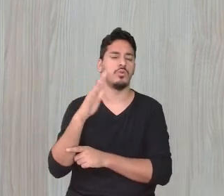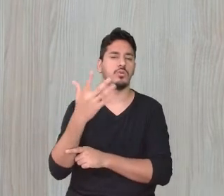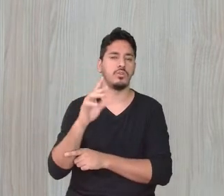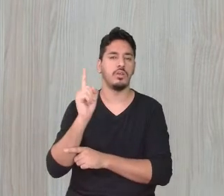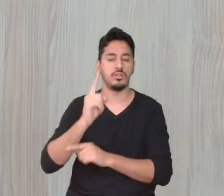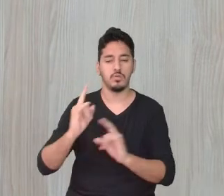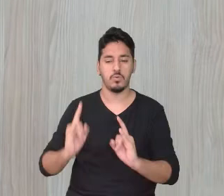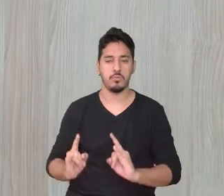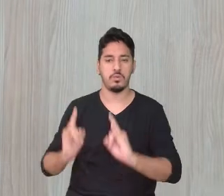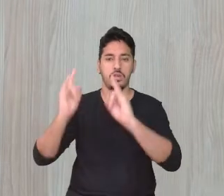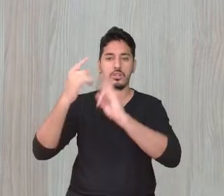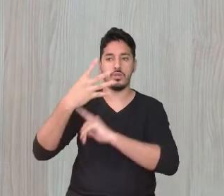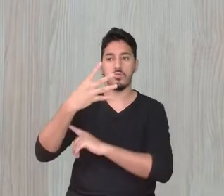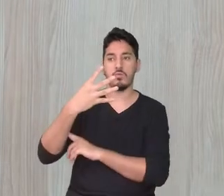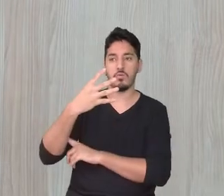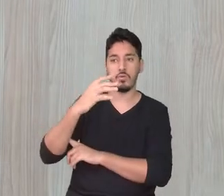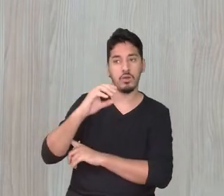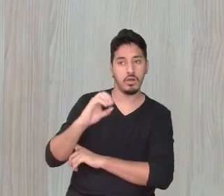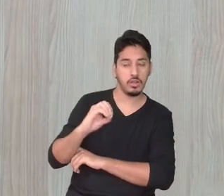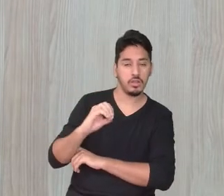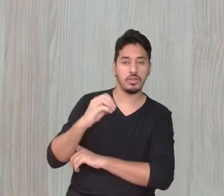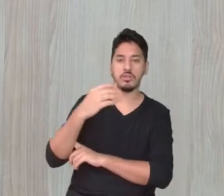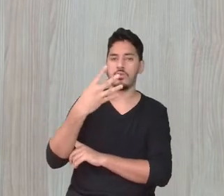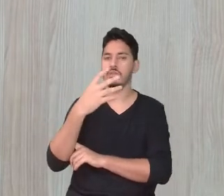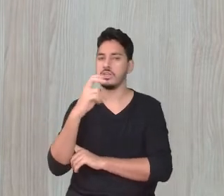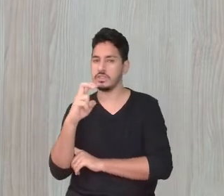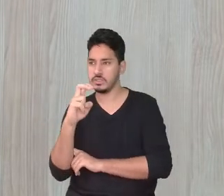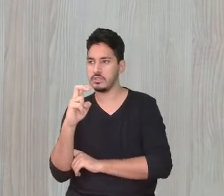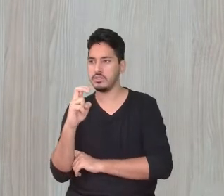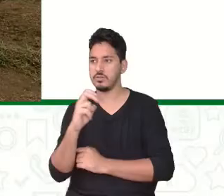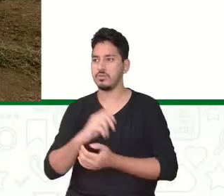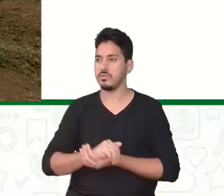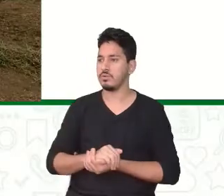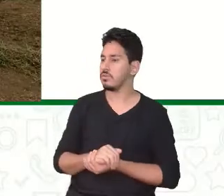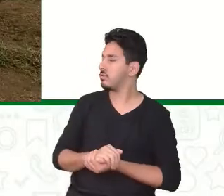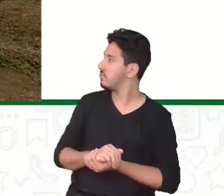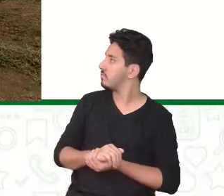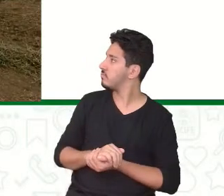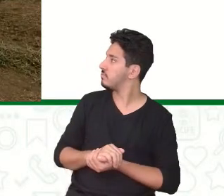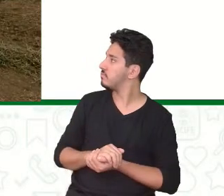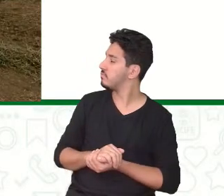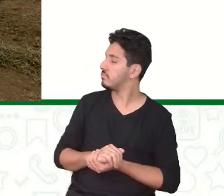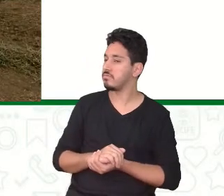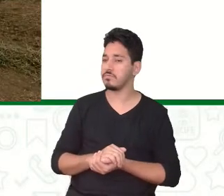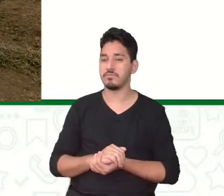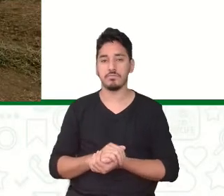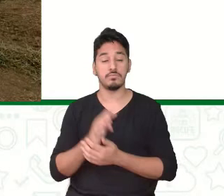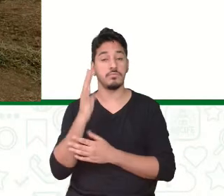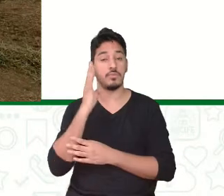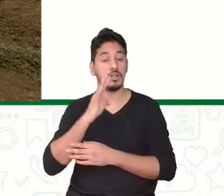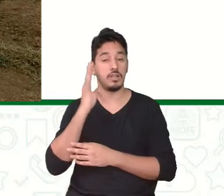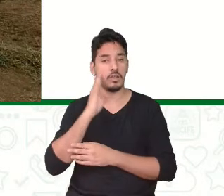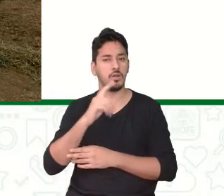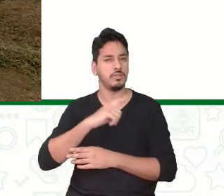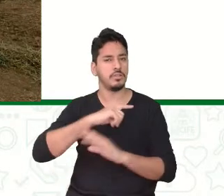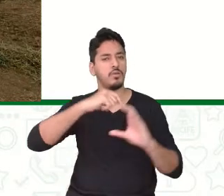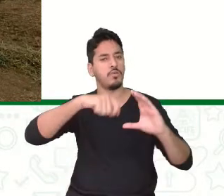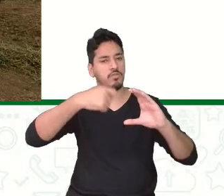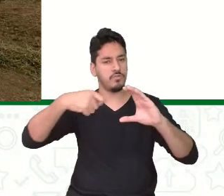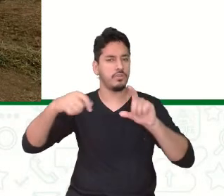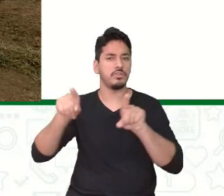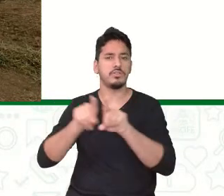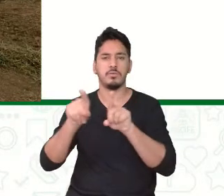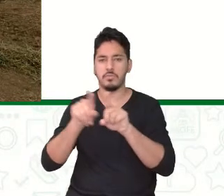um prédio entre 40 e 45 metros de andares. Ah, massa. Eu tenho um vídeo também,